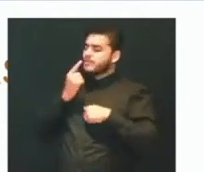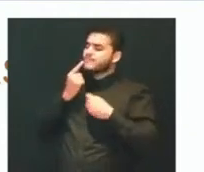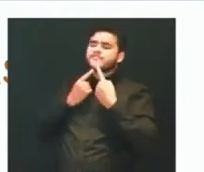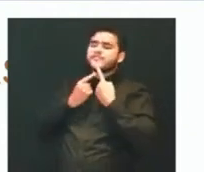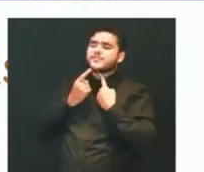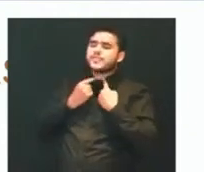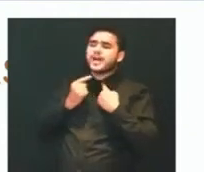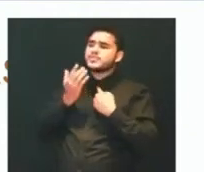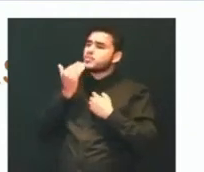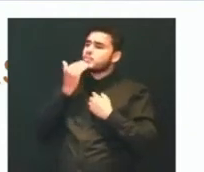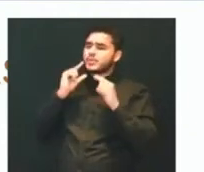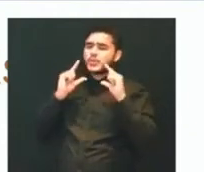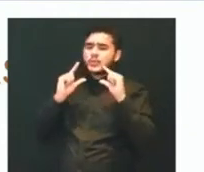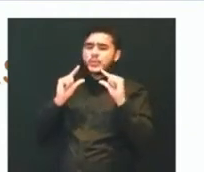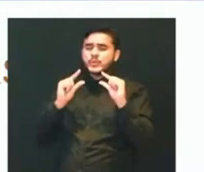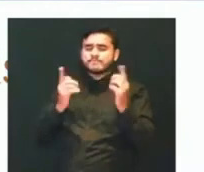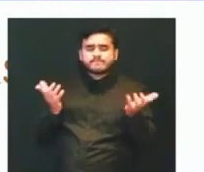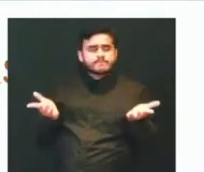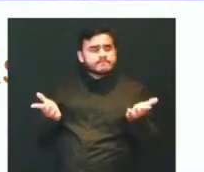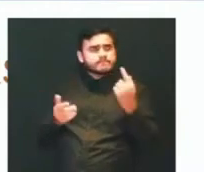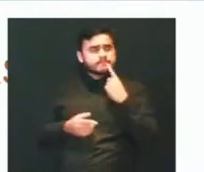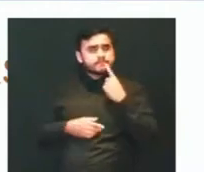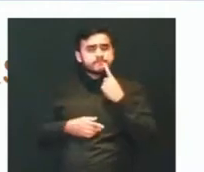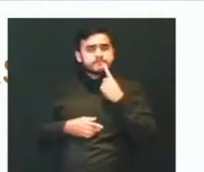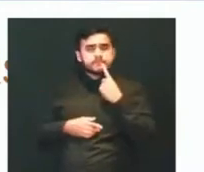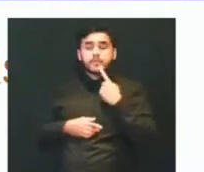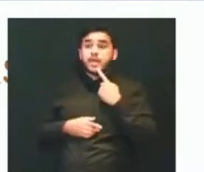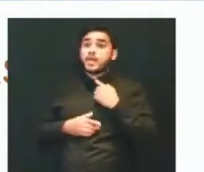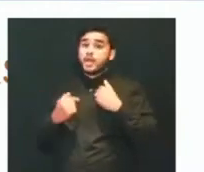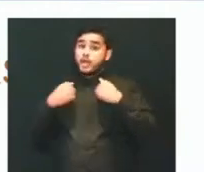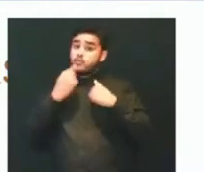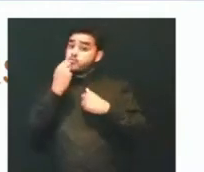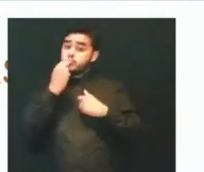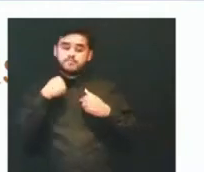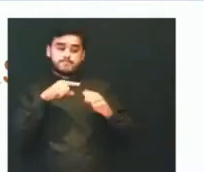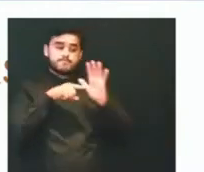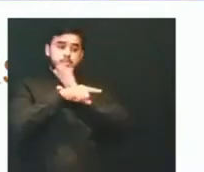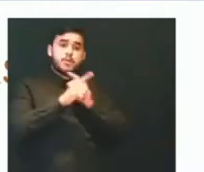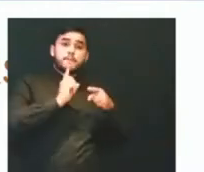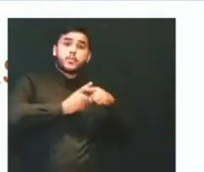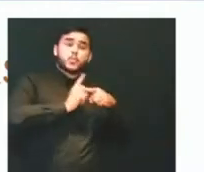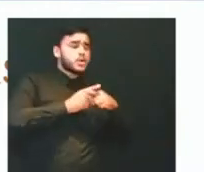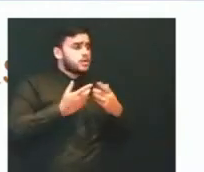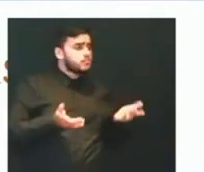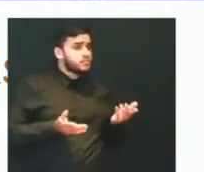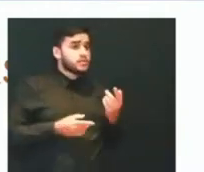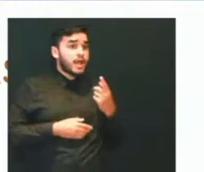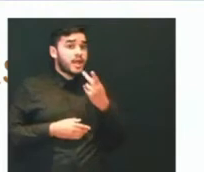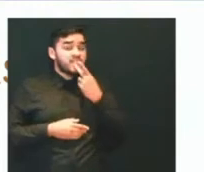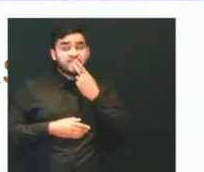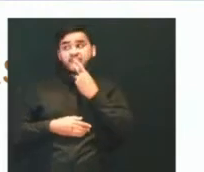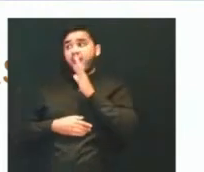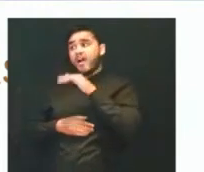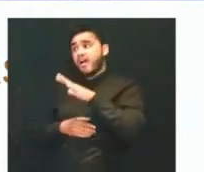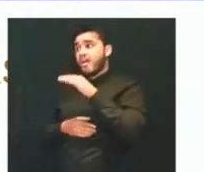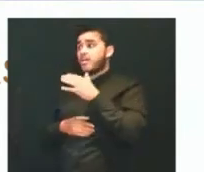reduzindo. Aí eu perguntei por quê. Aí ela, não, é porque o meu marido, ele sempre faz a comida muito